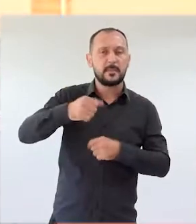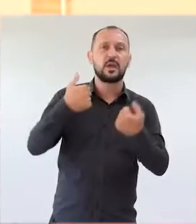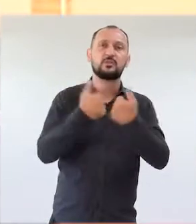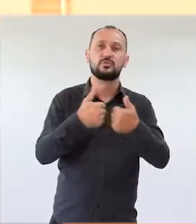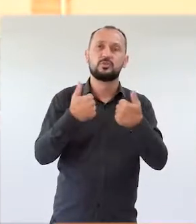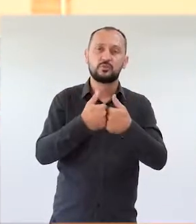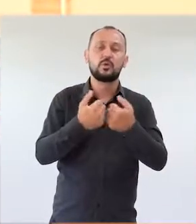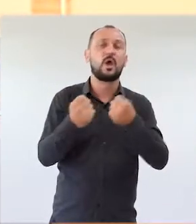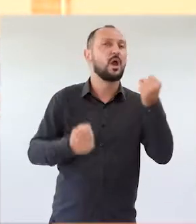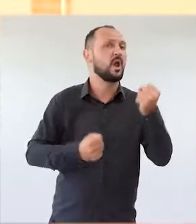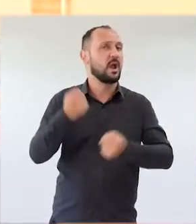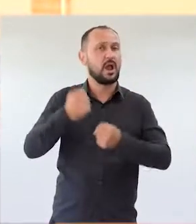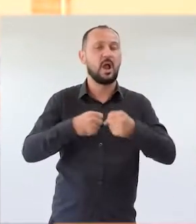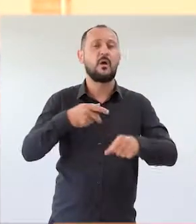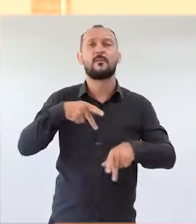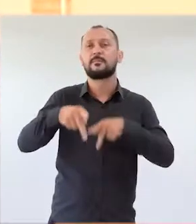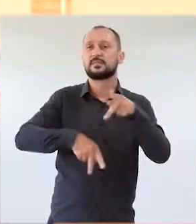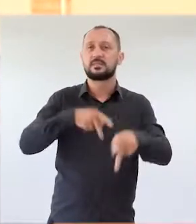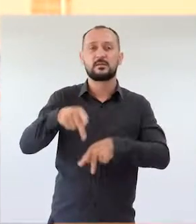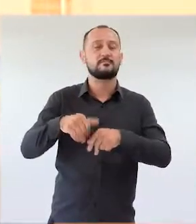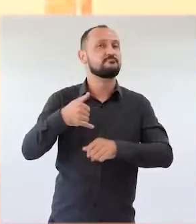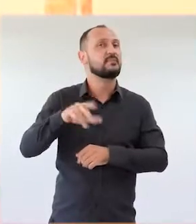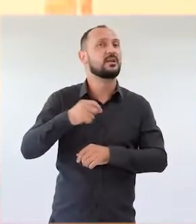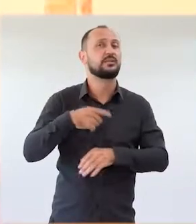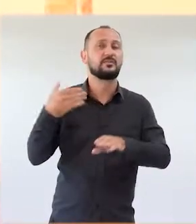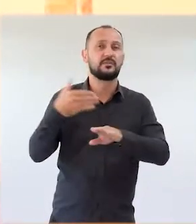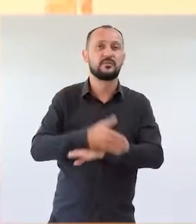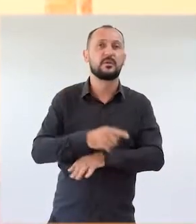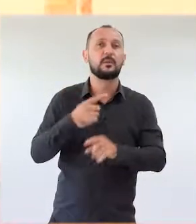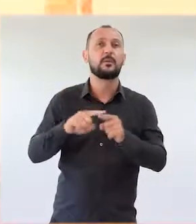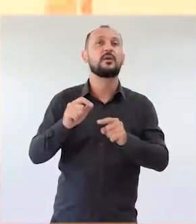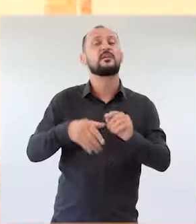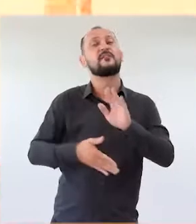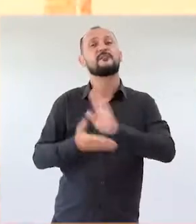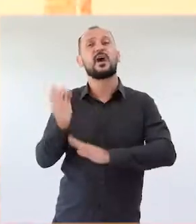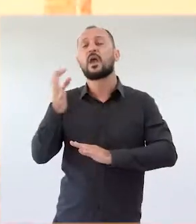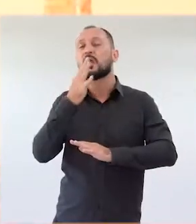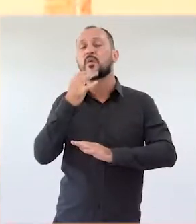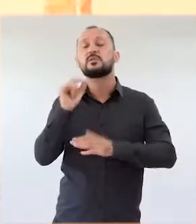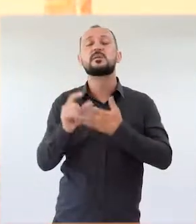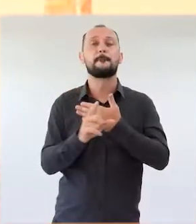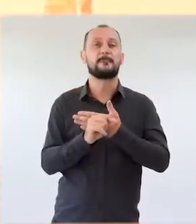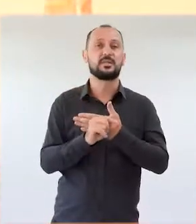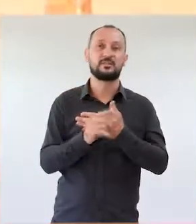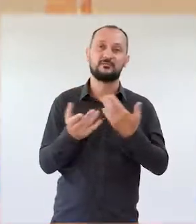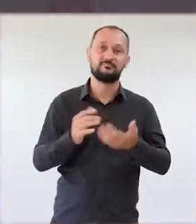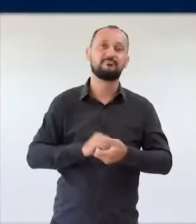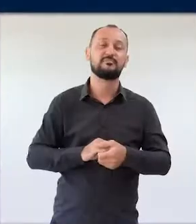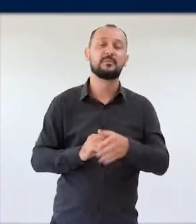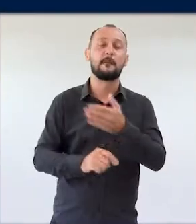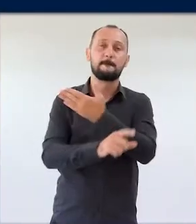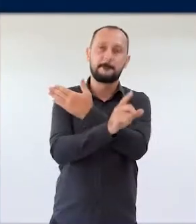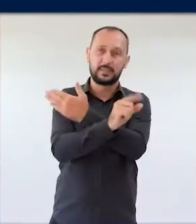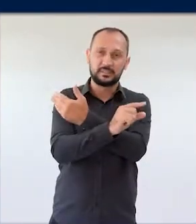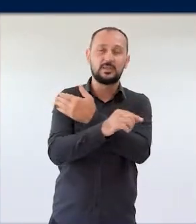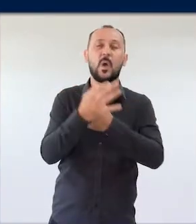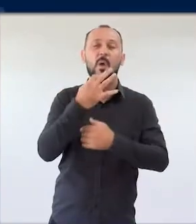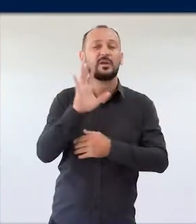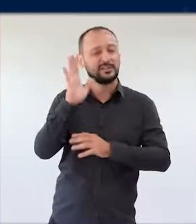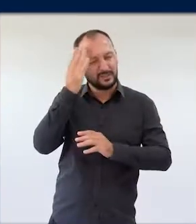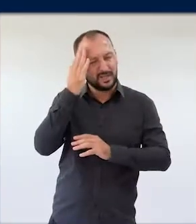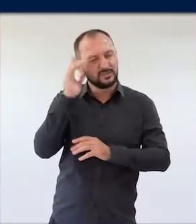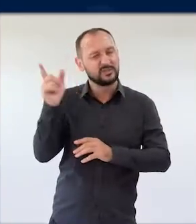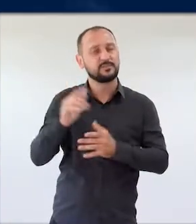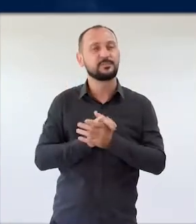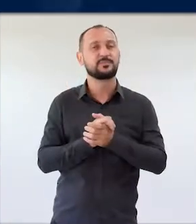a pé, de ônibus, de carro, de bicicleta. A maioria dos que passam aqui é Pantanal, quer conhecer o Pantanal. E eu sei como é que é